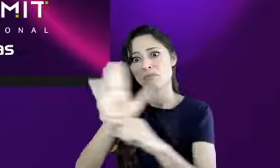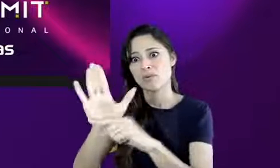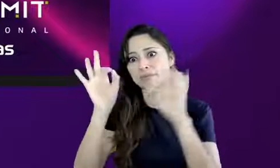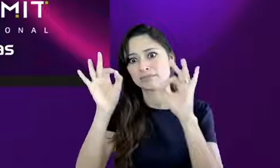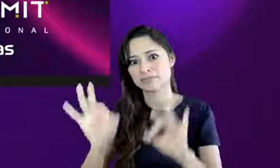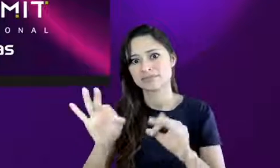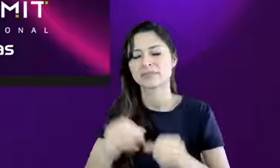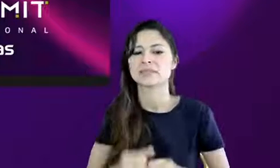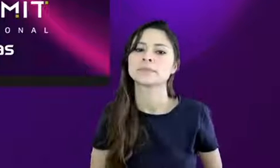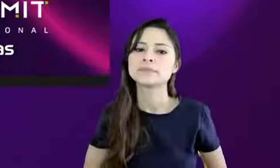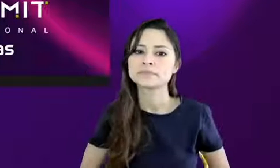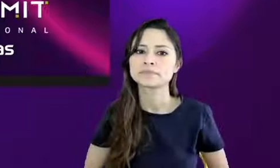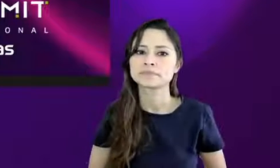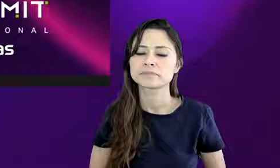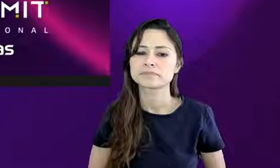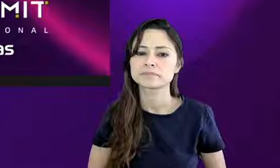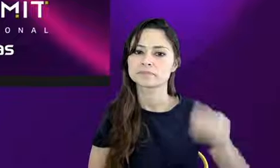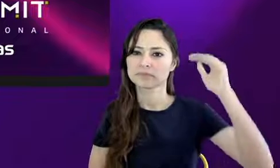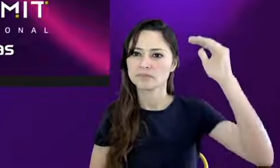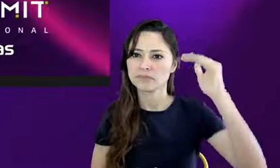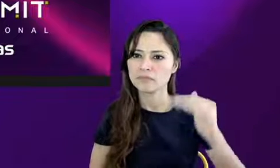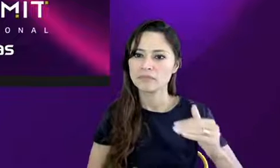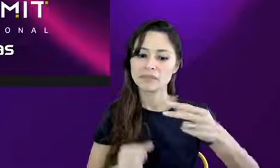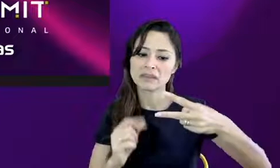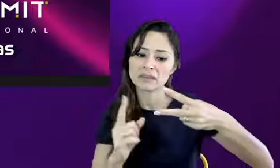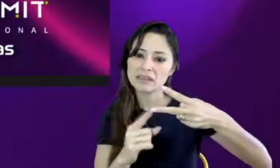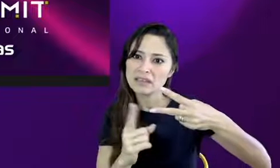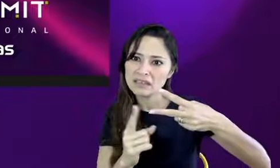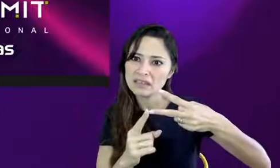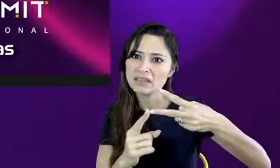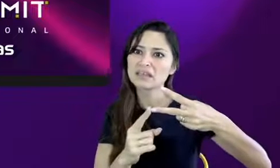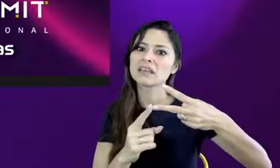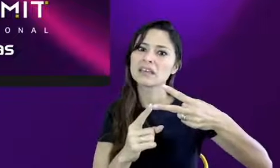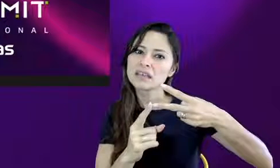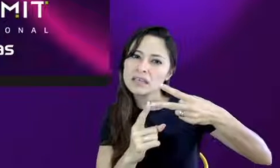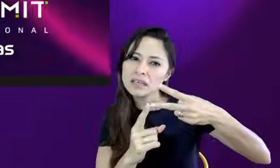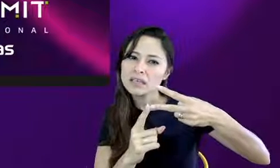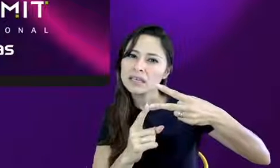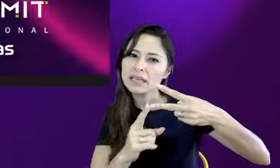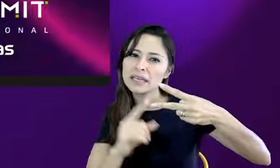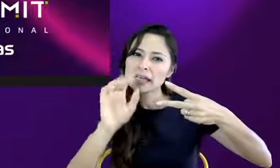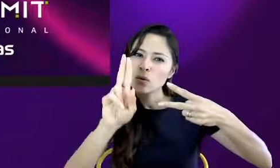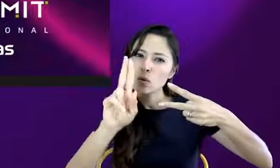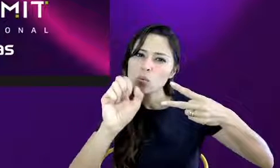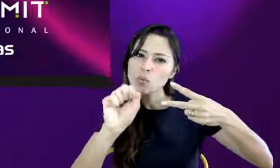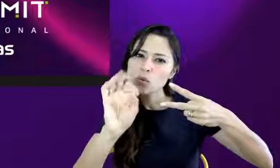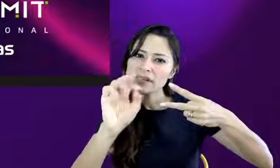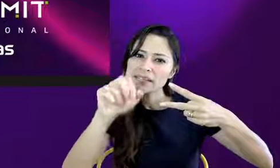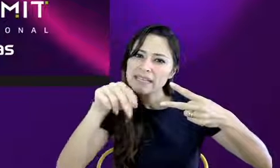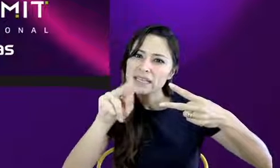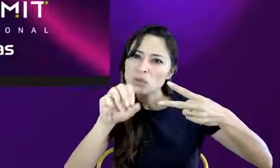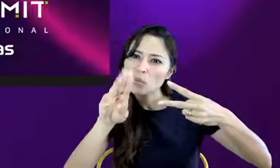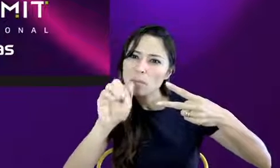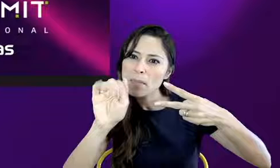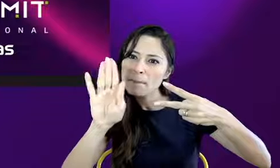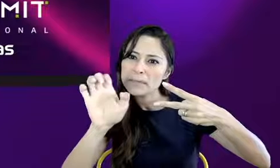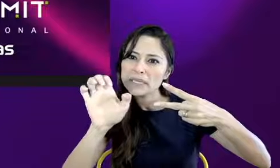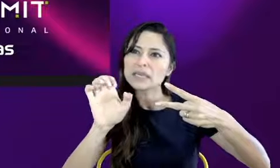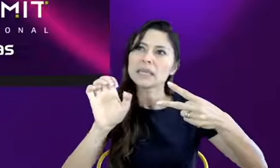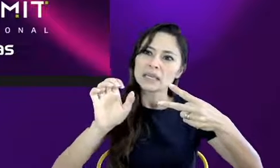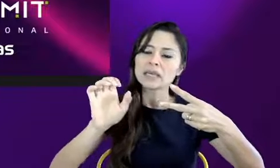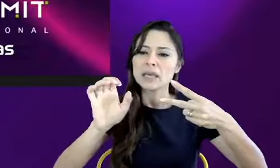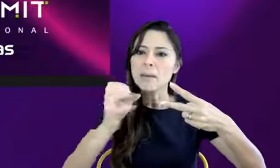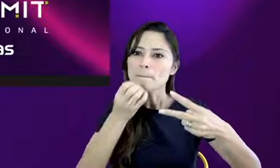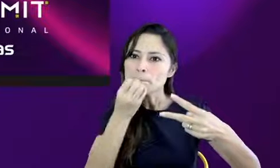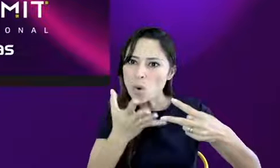um baixo nível de evidência nesse contexto, com o ustekinumab estando numa posição ligeiramente melhor do que a azatioprina e